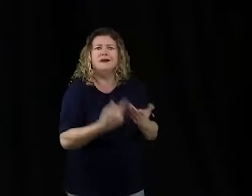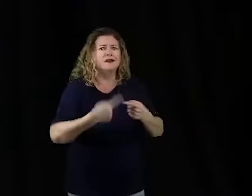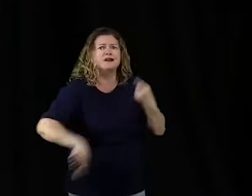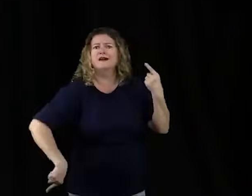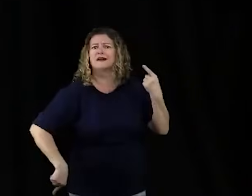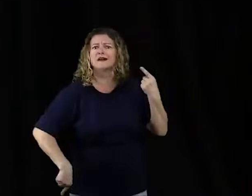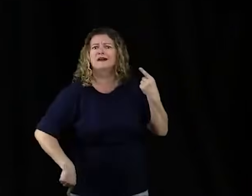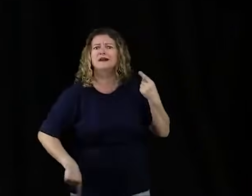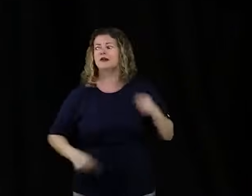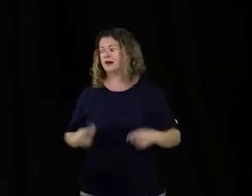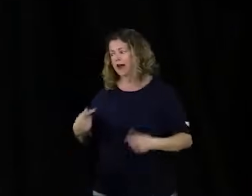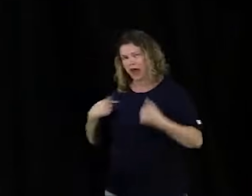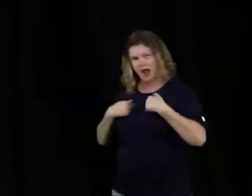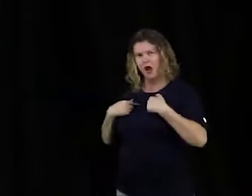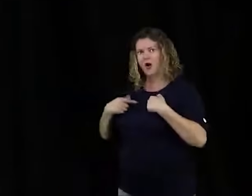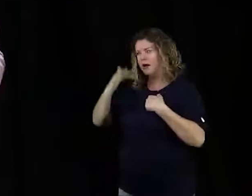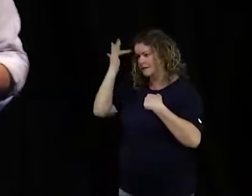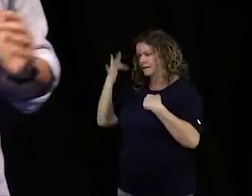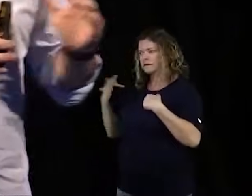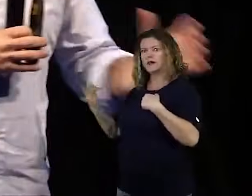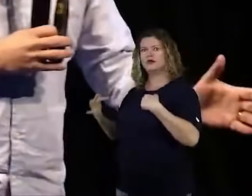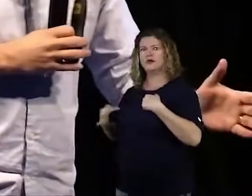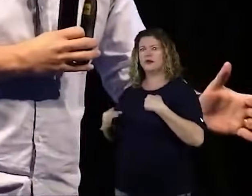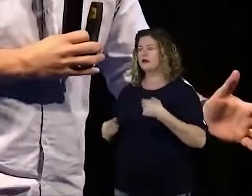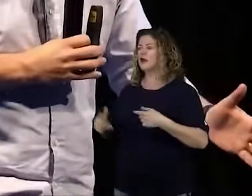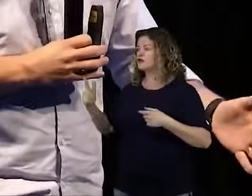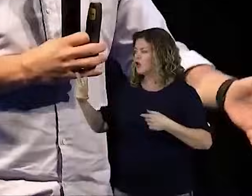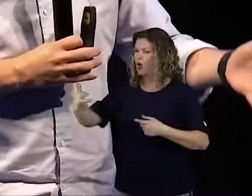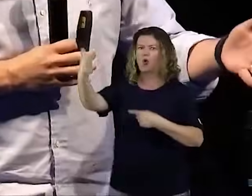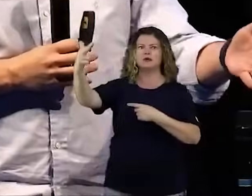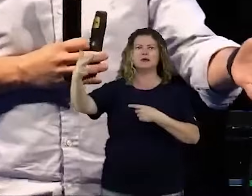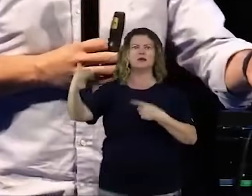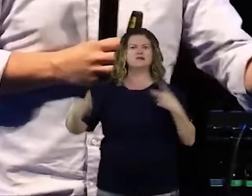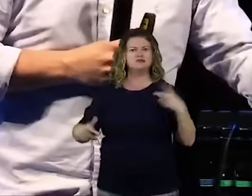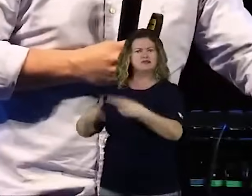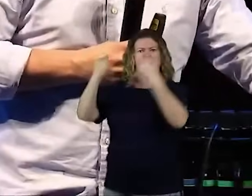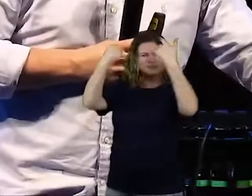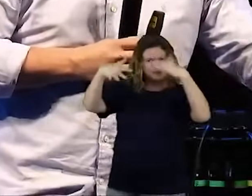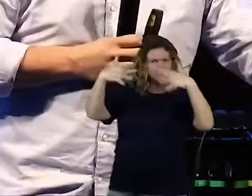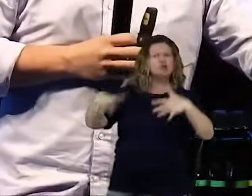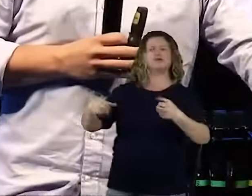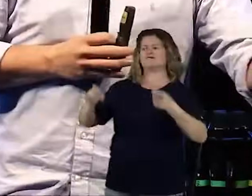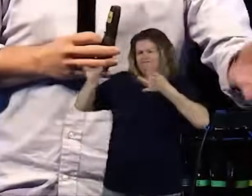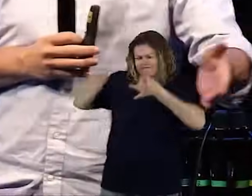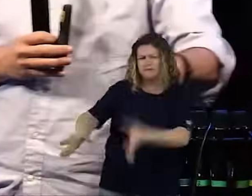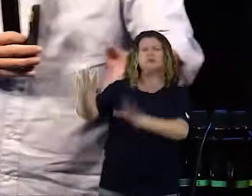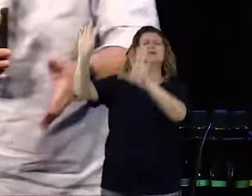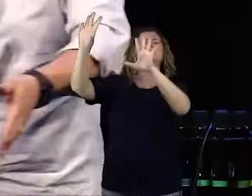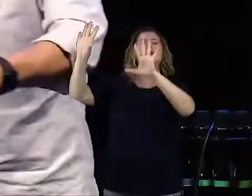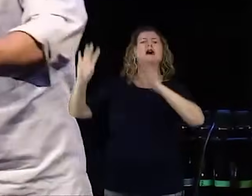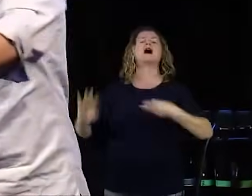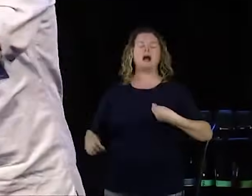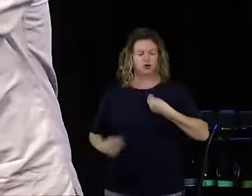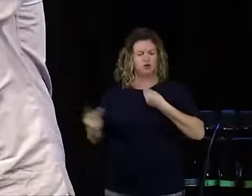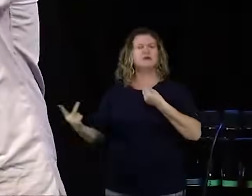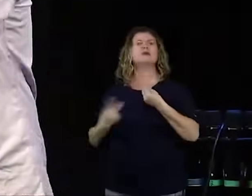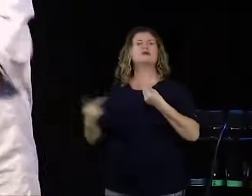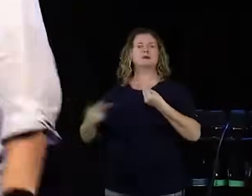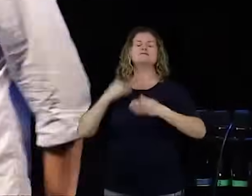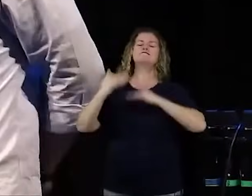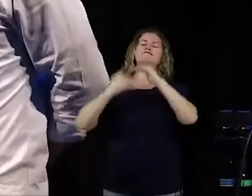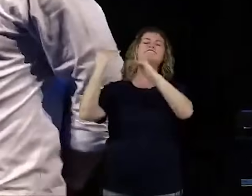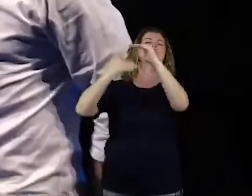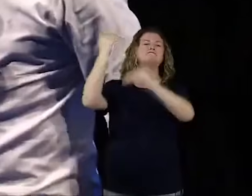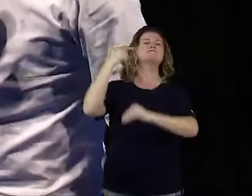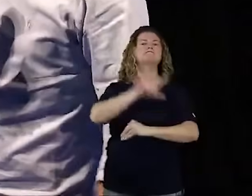prosperou é que a nossa vida caminhou porque o rei de Babilônia na maioria das versões é Rei da